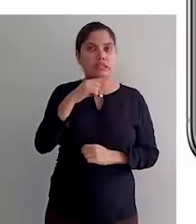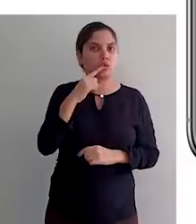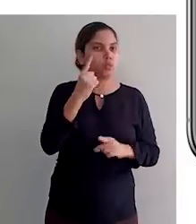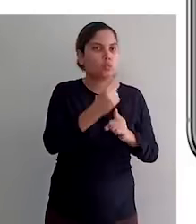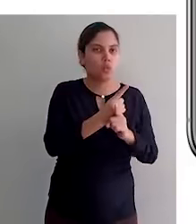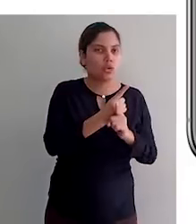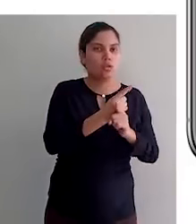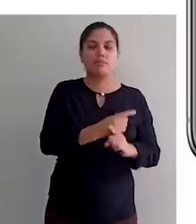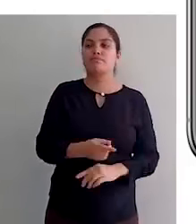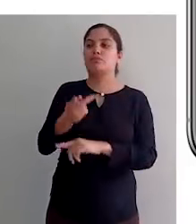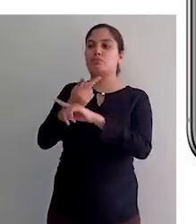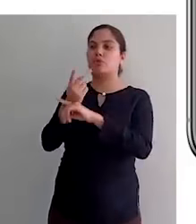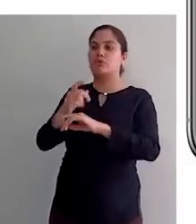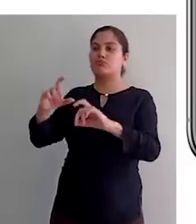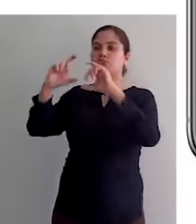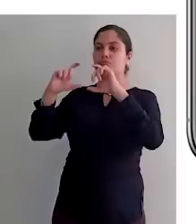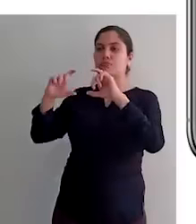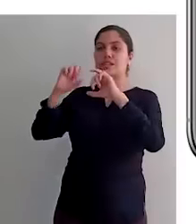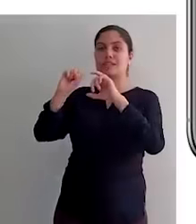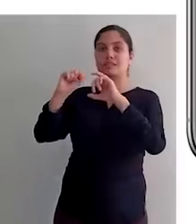a pasta spam.